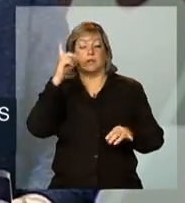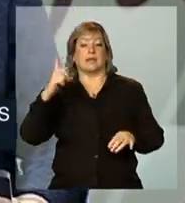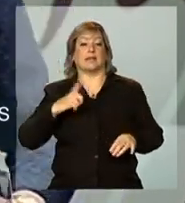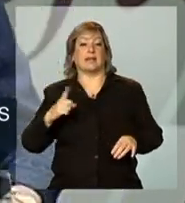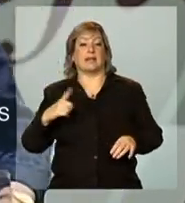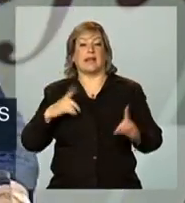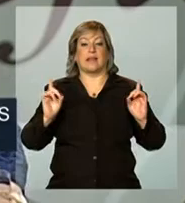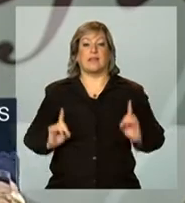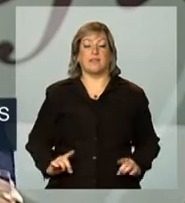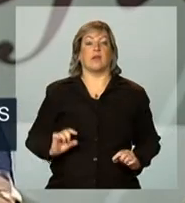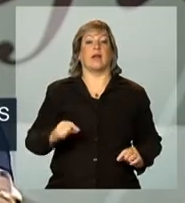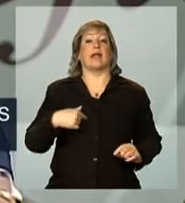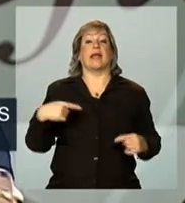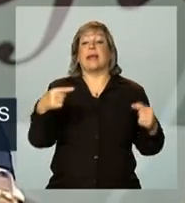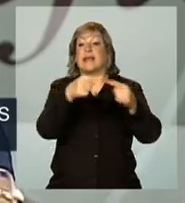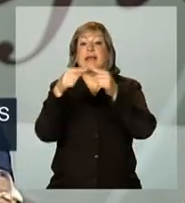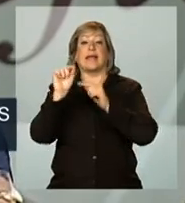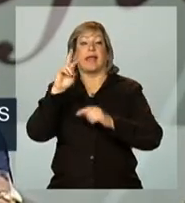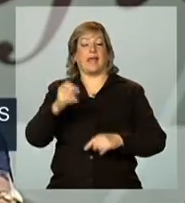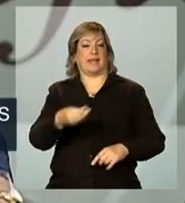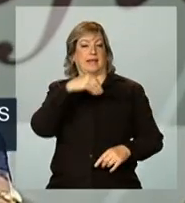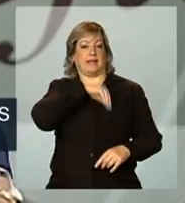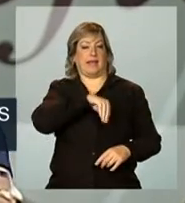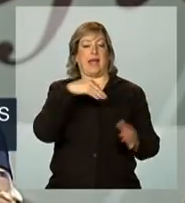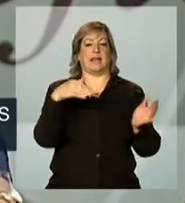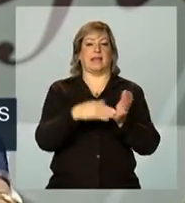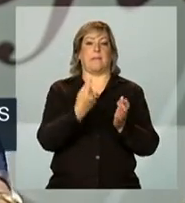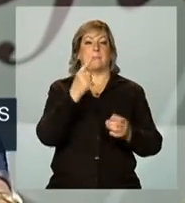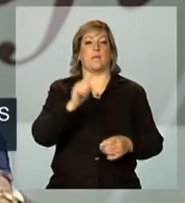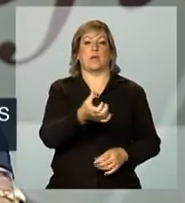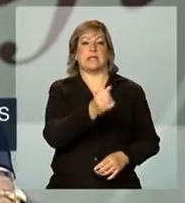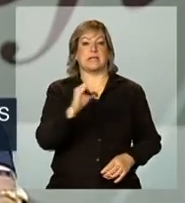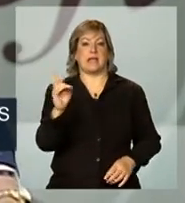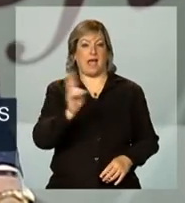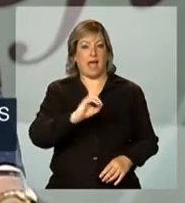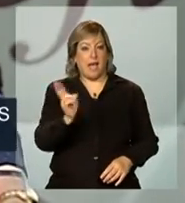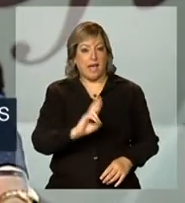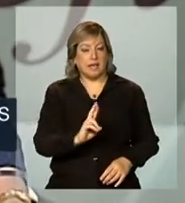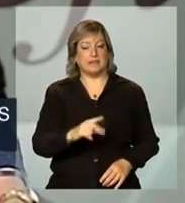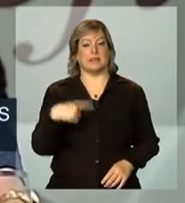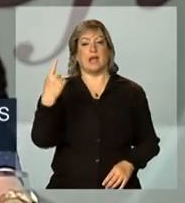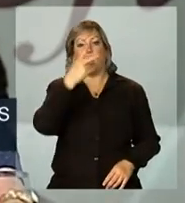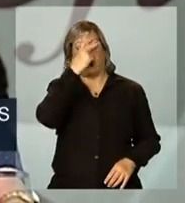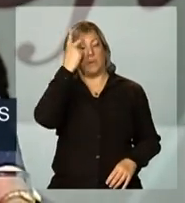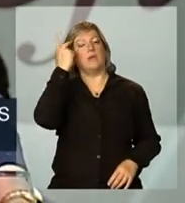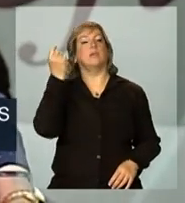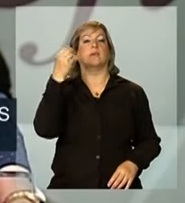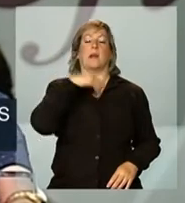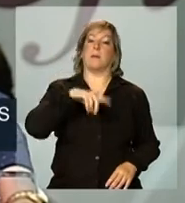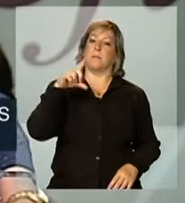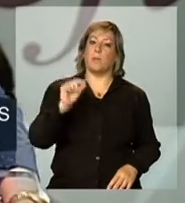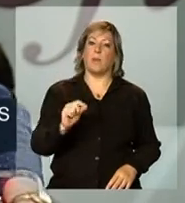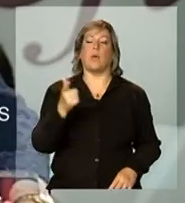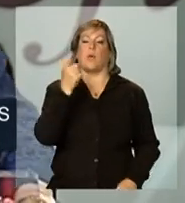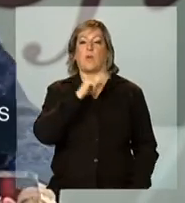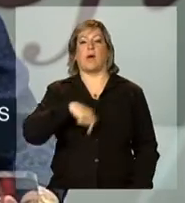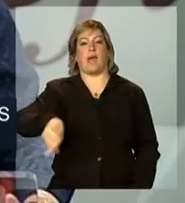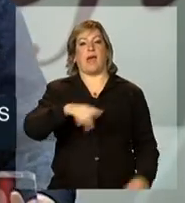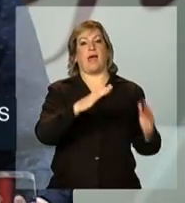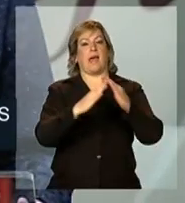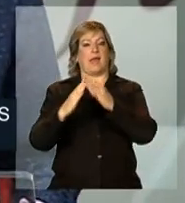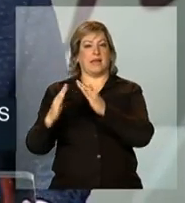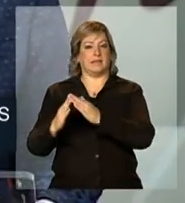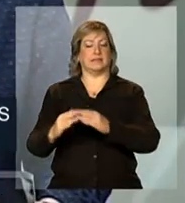até R$ 1.600, ou seja, para a população de mais baixa renda no Brasil.